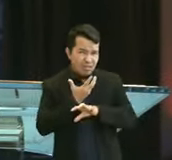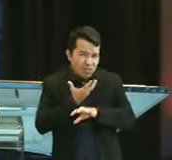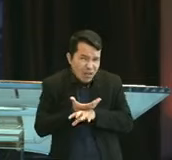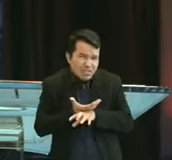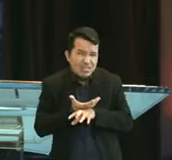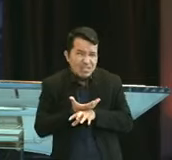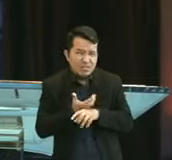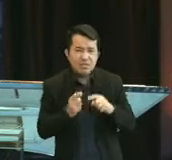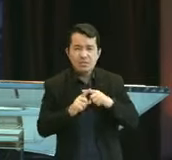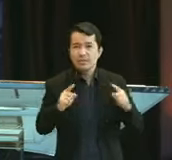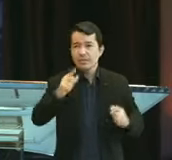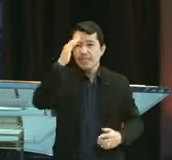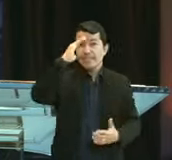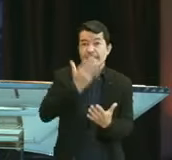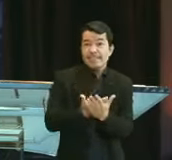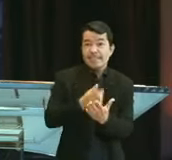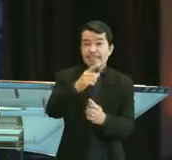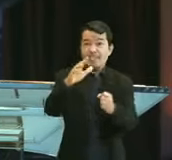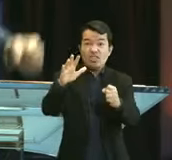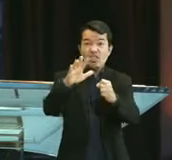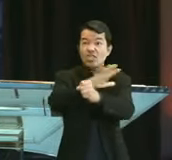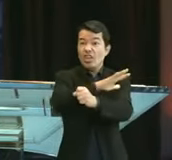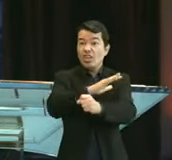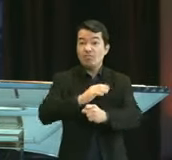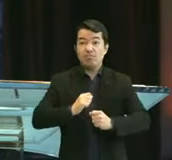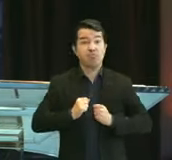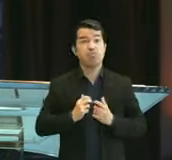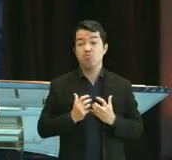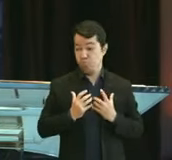Jesus. Ele é Deus Todo-Poderoso.